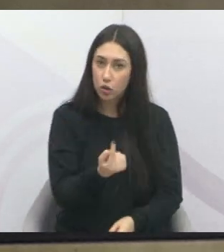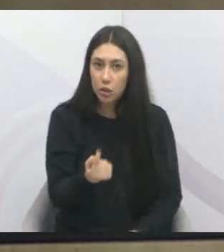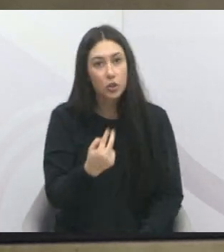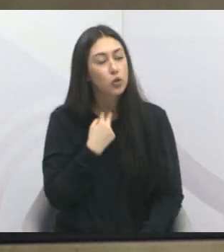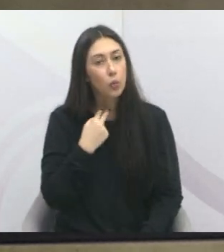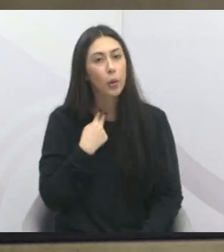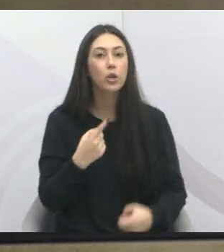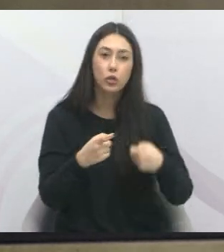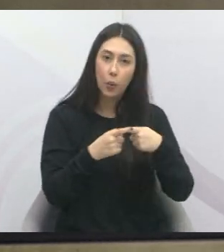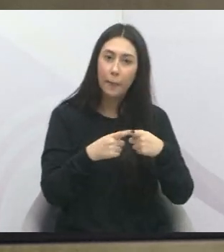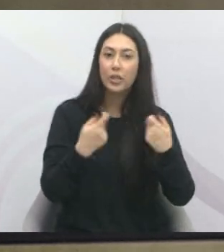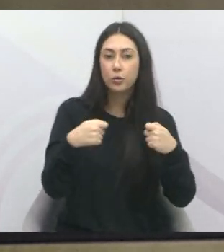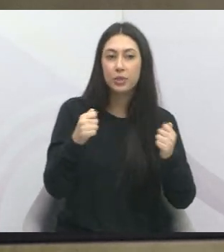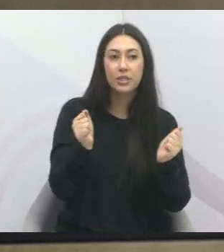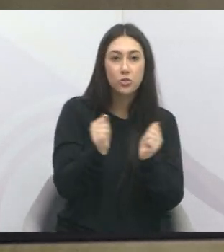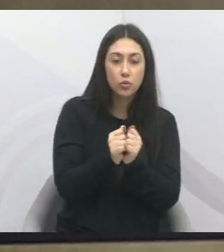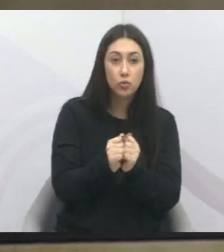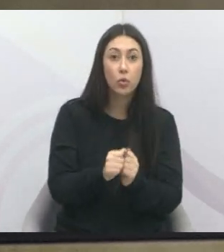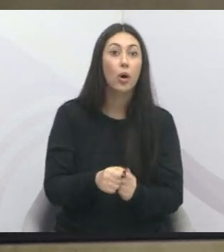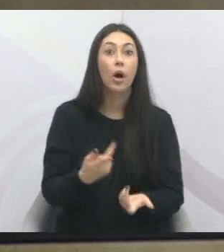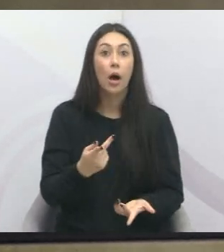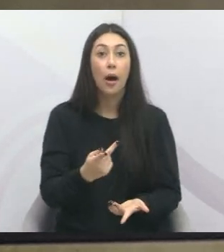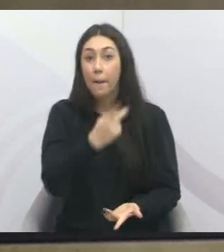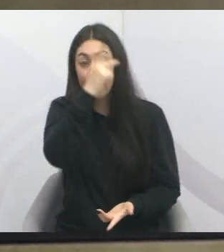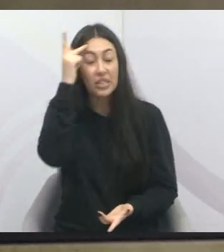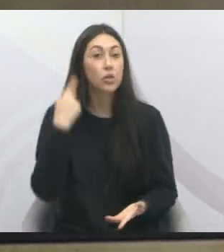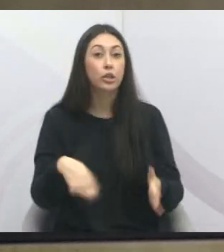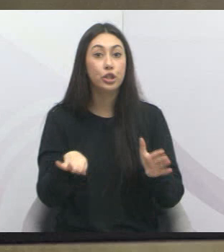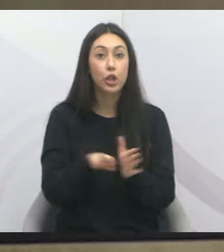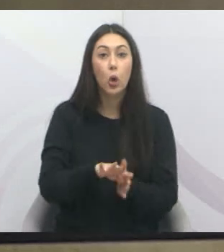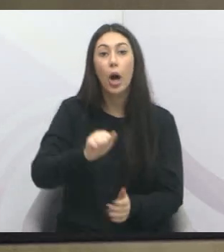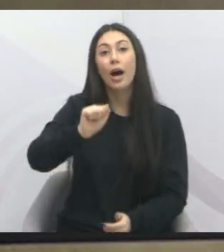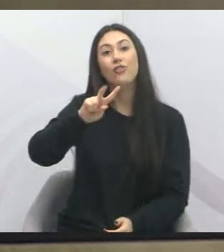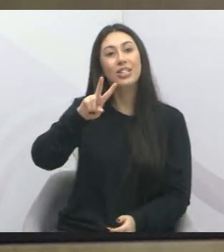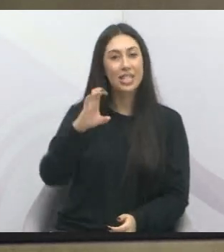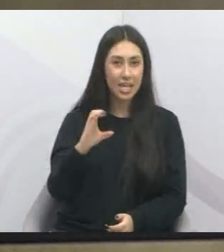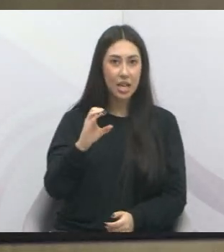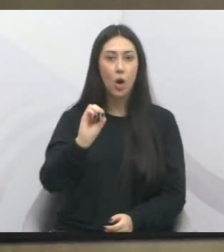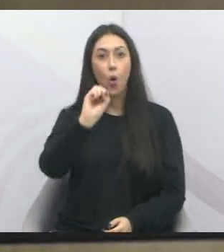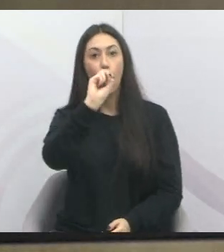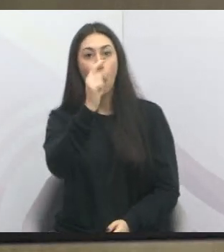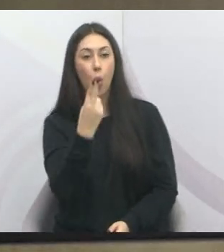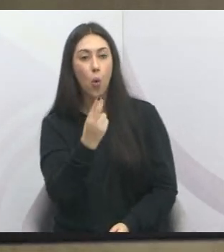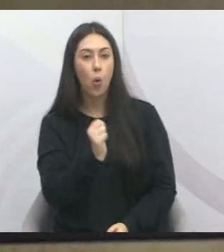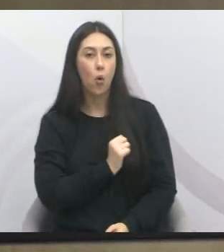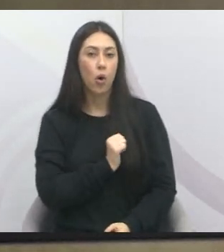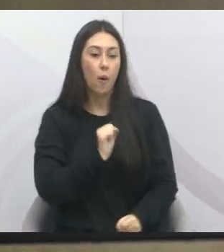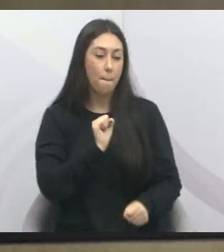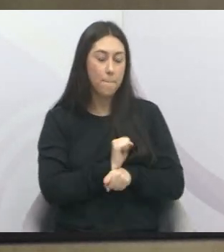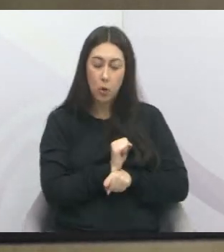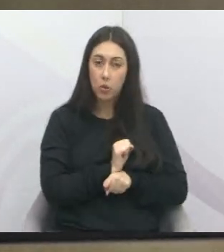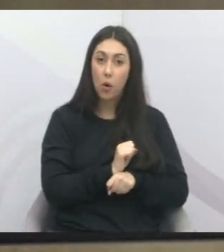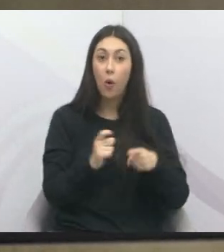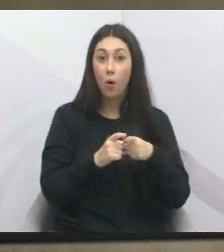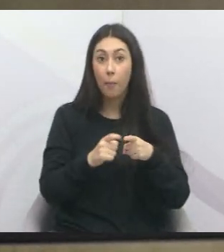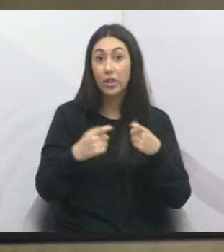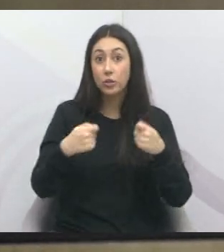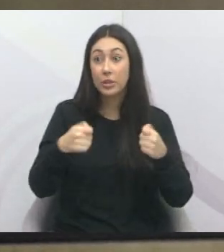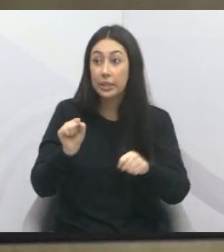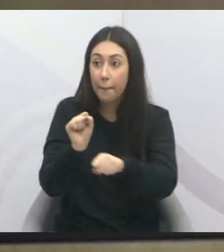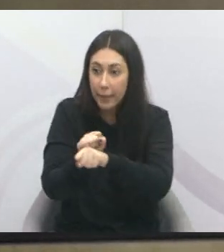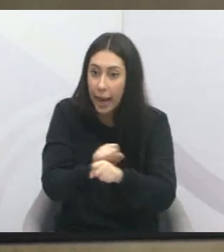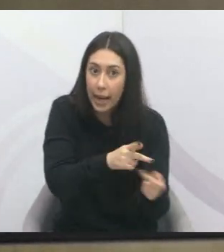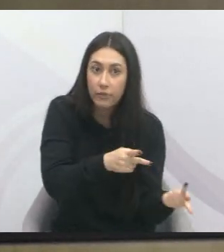tem um paciente que chegou lá infartando, um paciente que chegou lá tendo AVC, os médicos vão parar para atender. E aquele que é ficha azul e